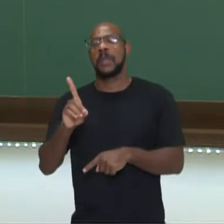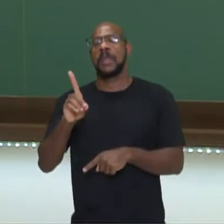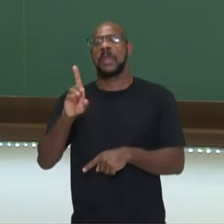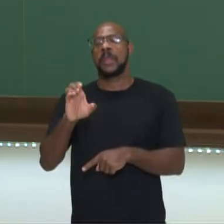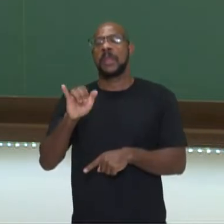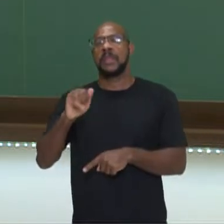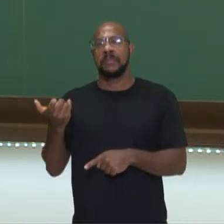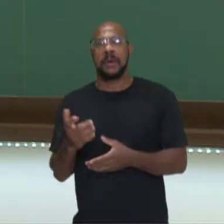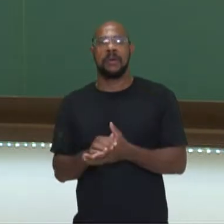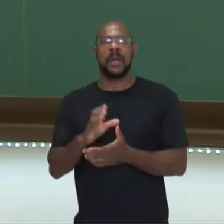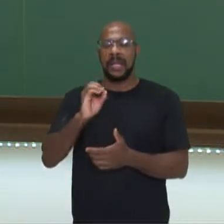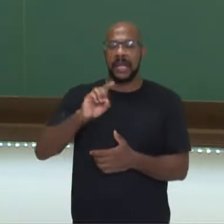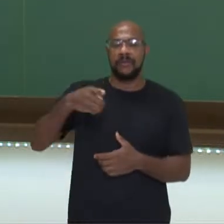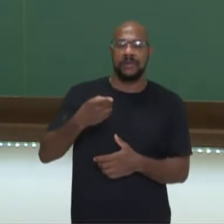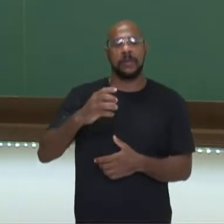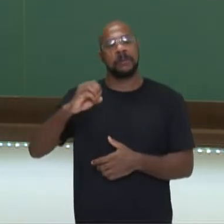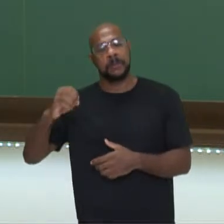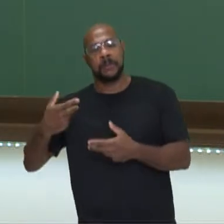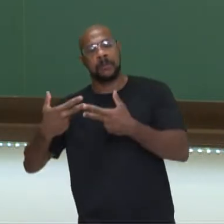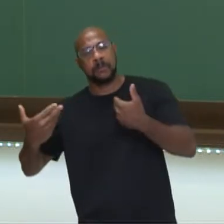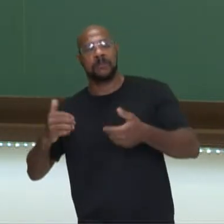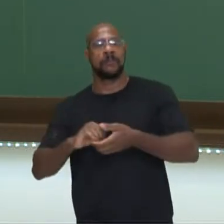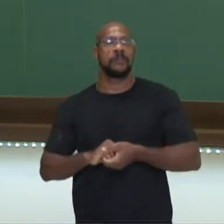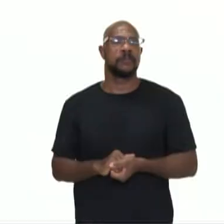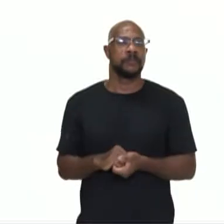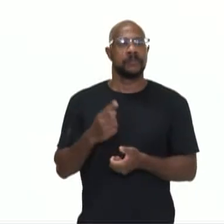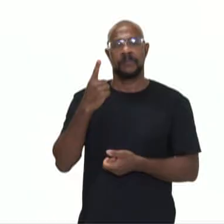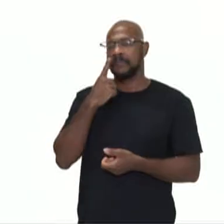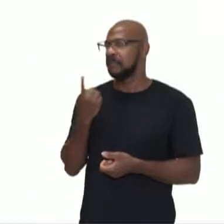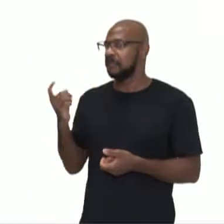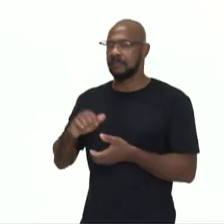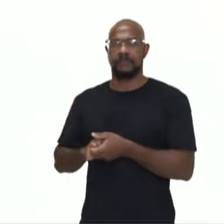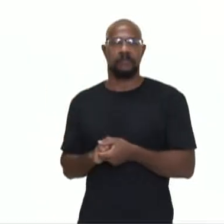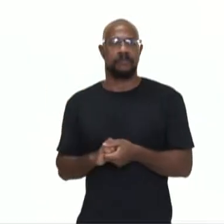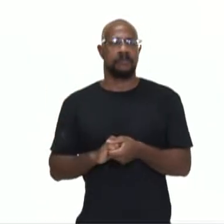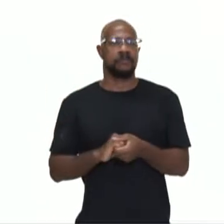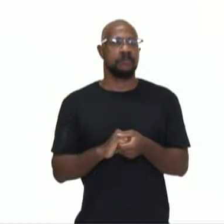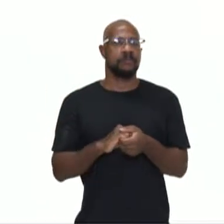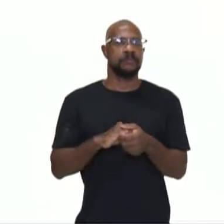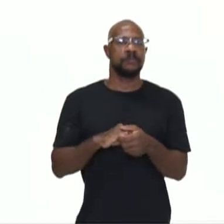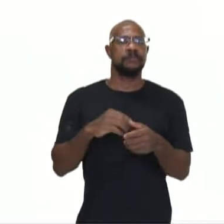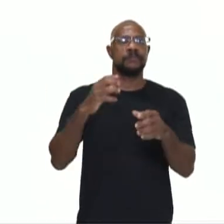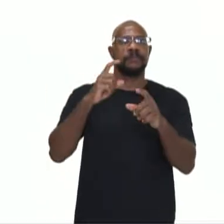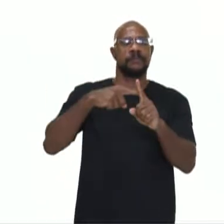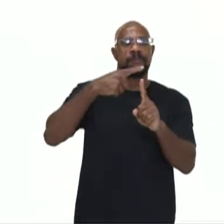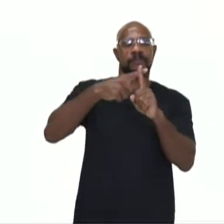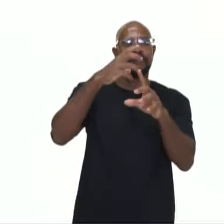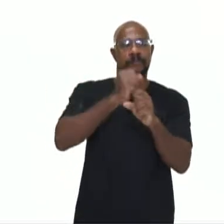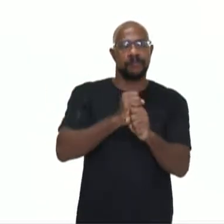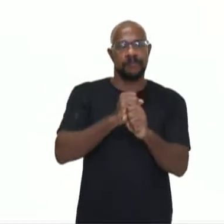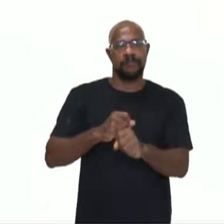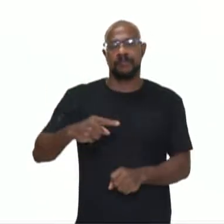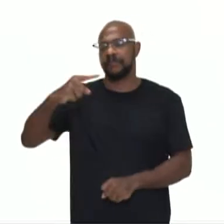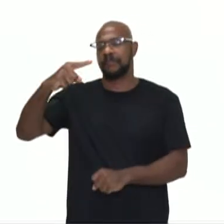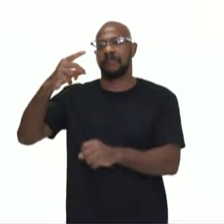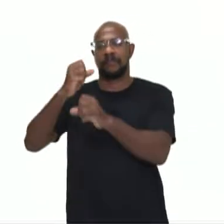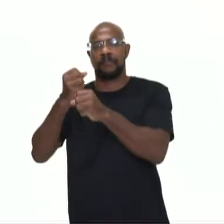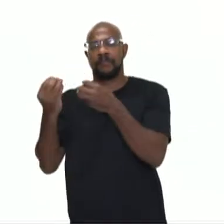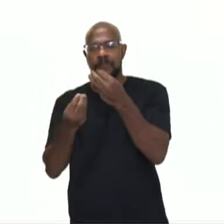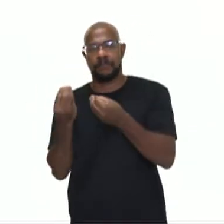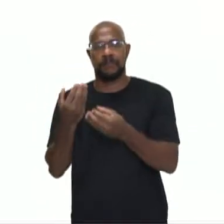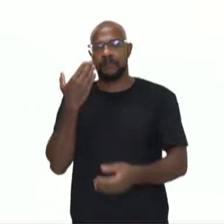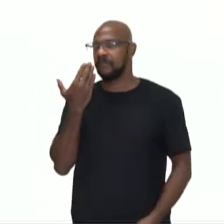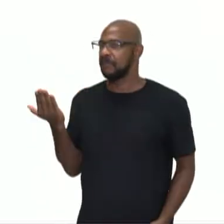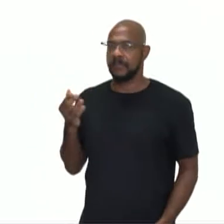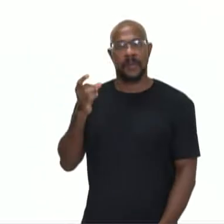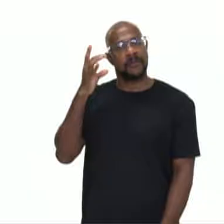que eu quero discutir com você nesse vídeo. Dá uma olhada. Adição e subtração, geralmente a forma decimal é a mais fácil de se trabalhar. Só